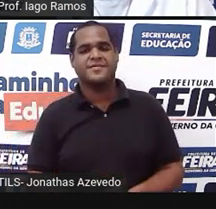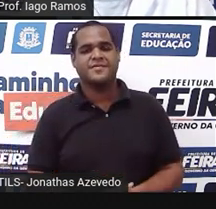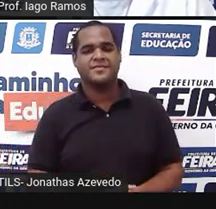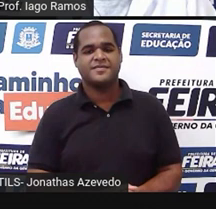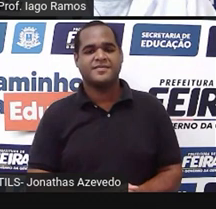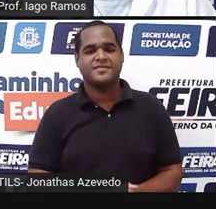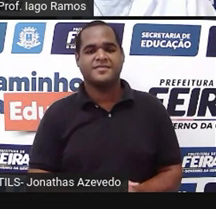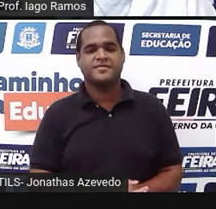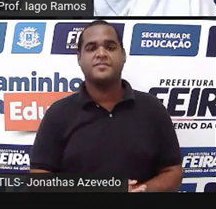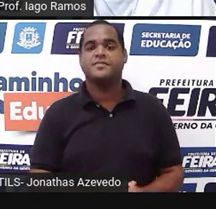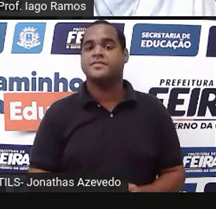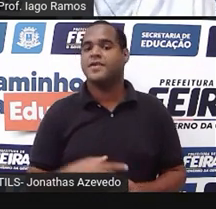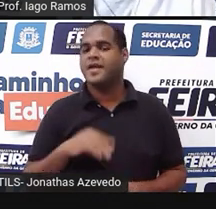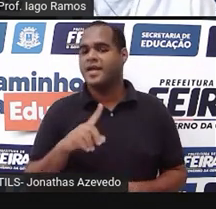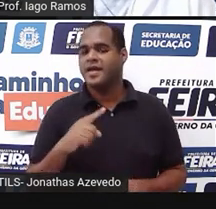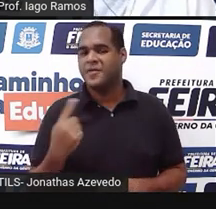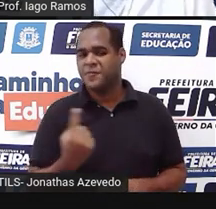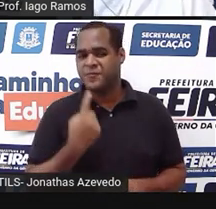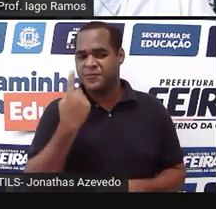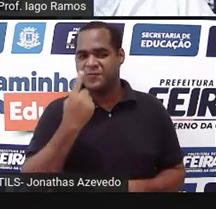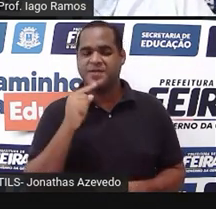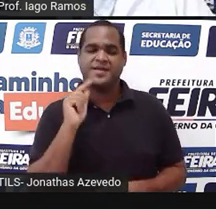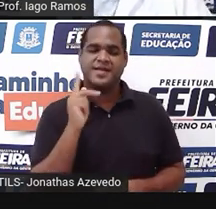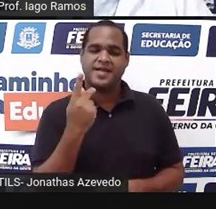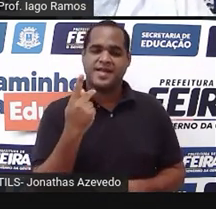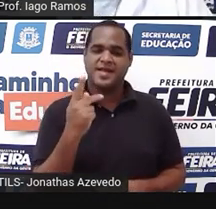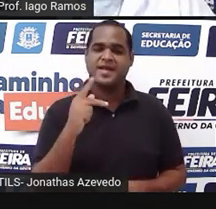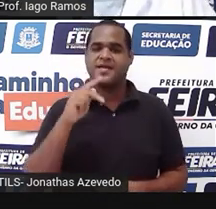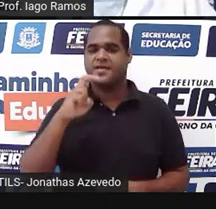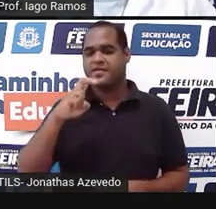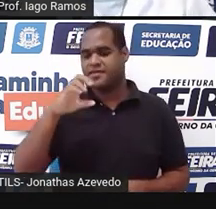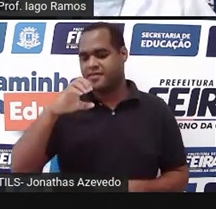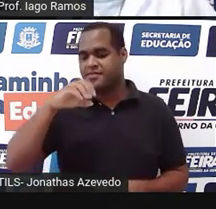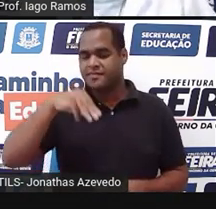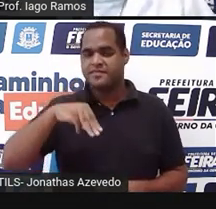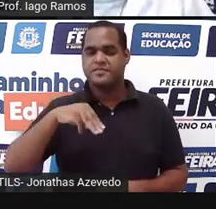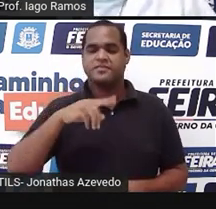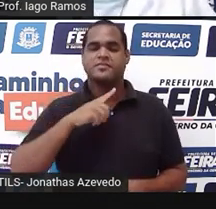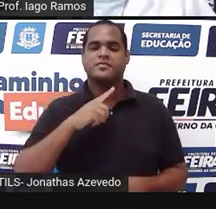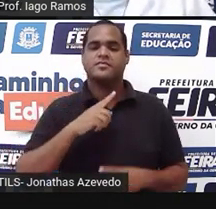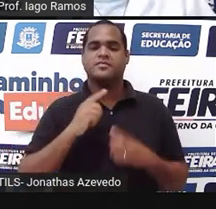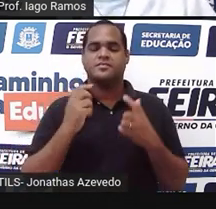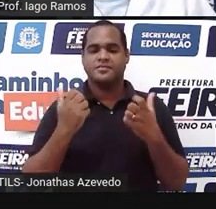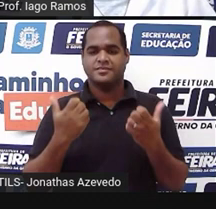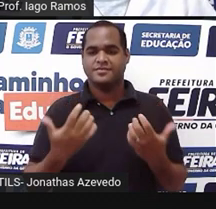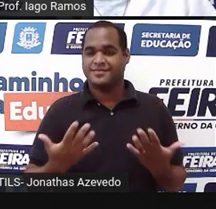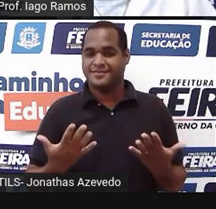o e altura né o h vai ser o cinco centímetros